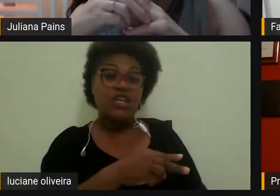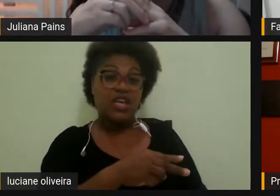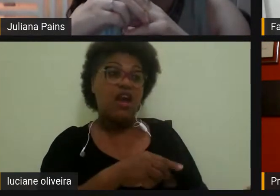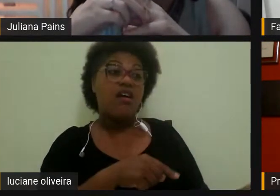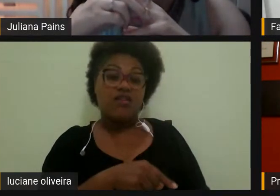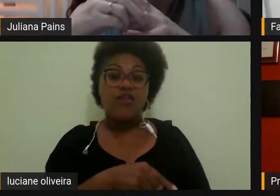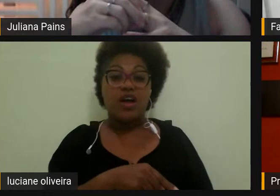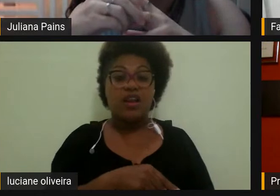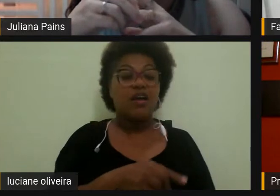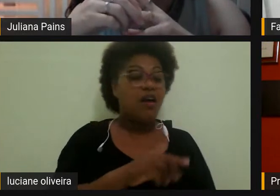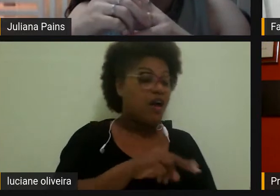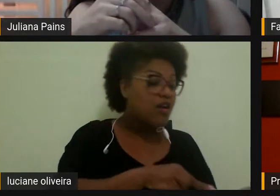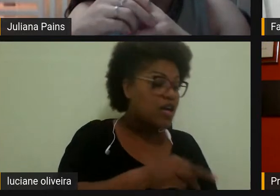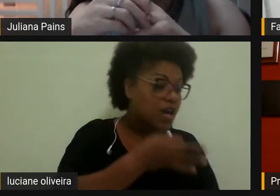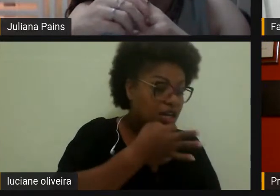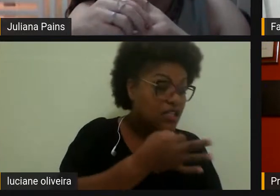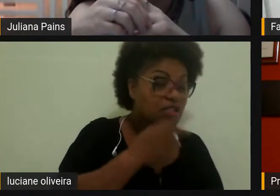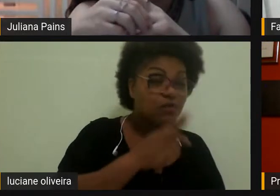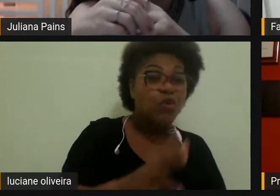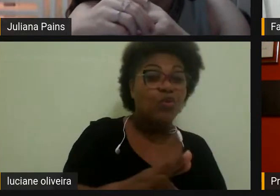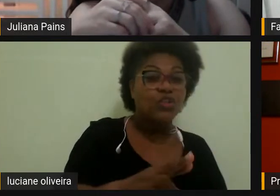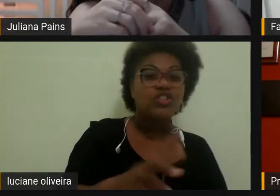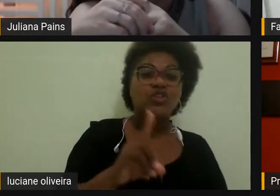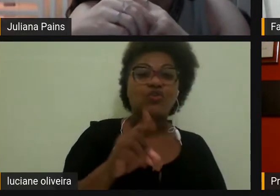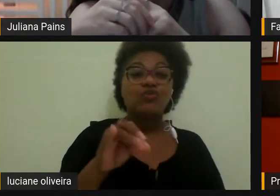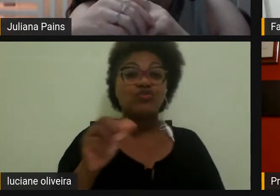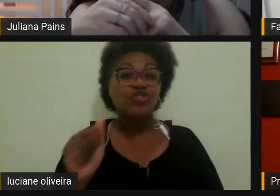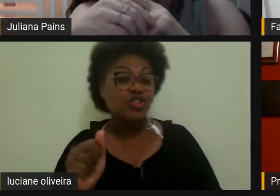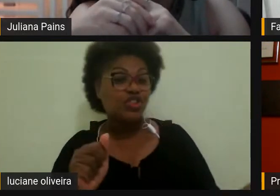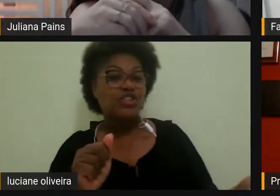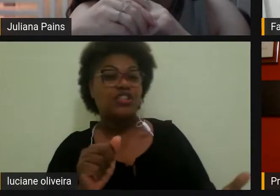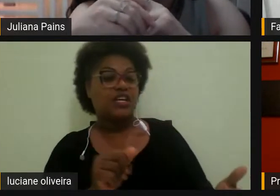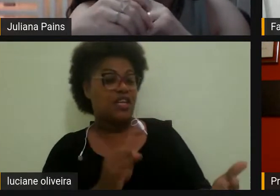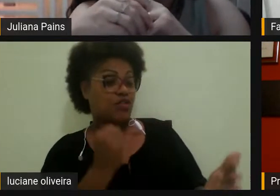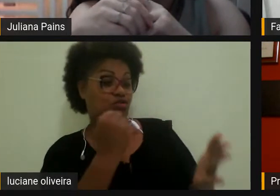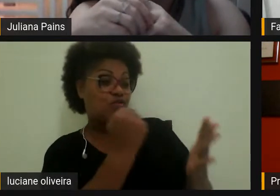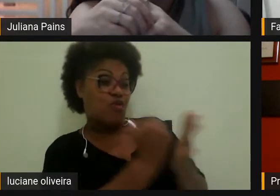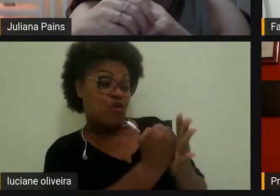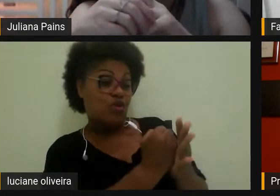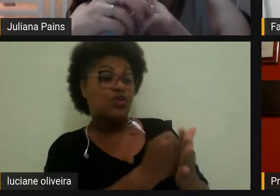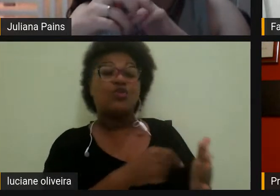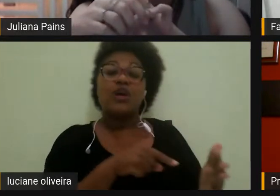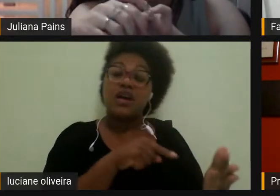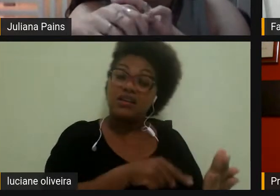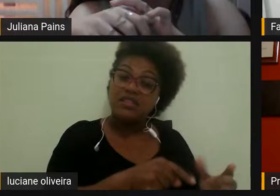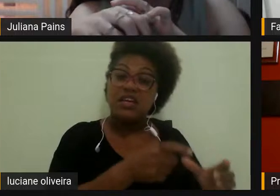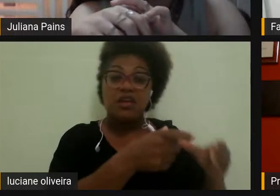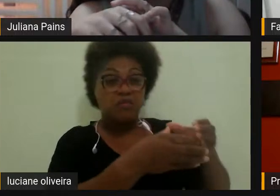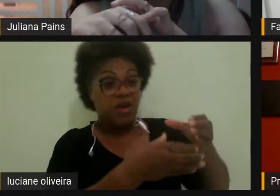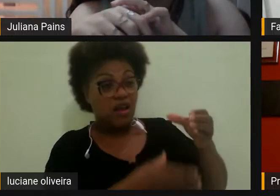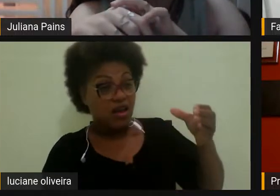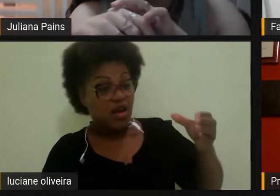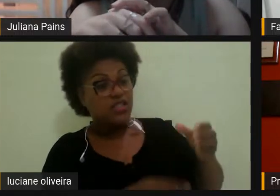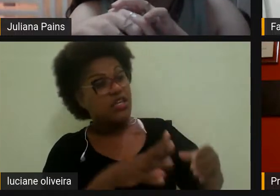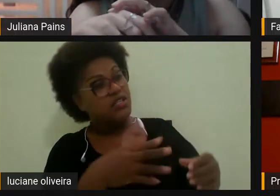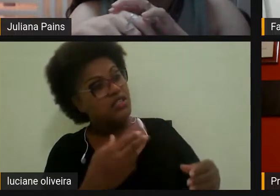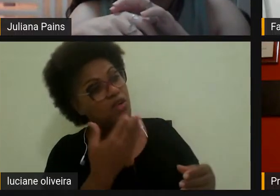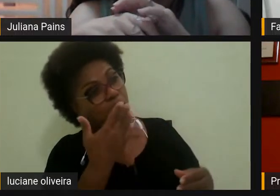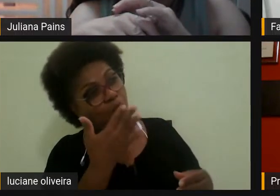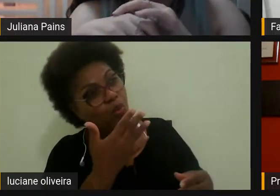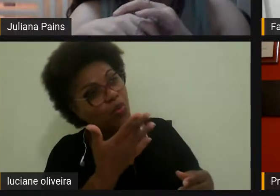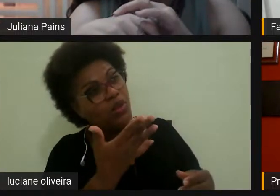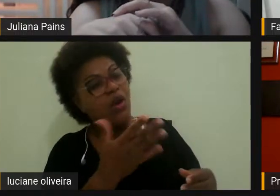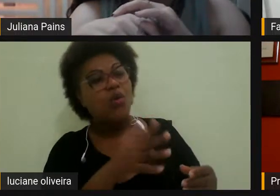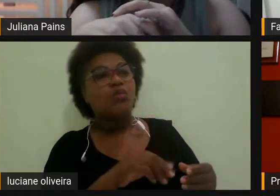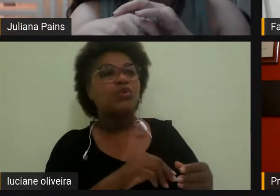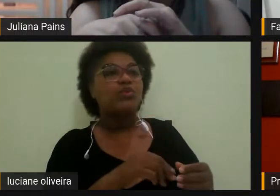aí a data de validade aqui no rótulo dia tal Então olha essa embalagem é de digitar o produto ou a cor da